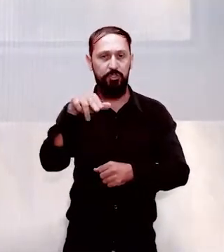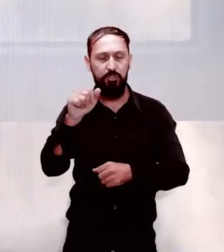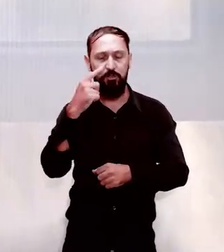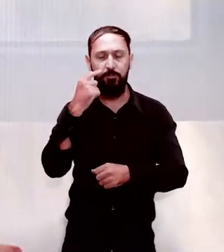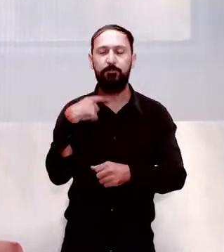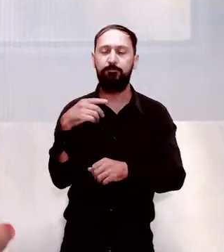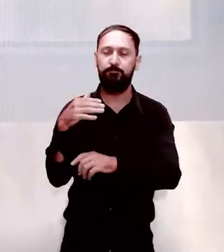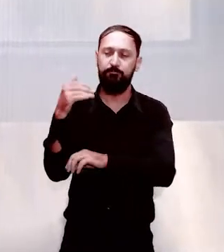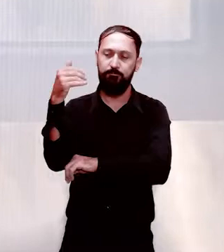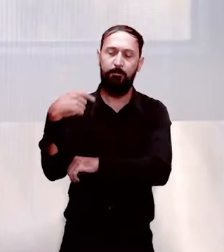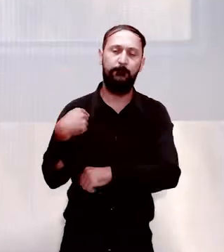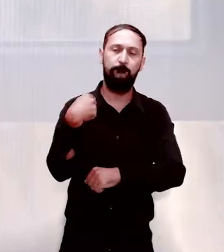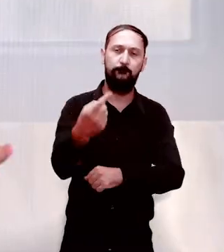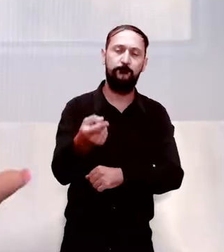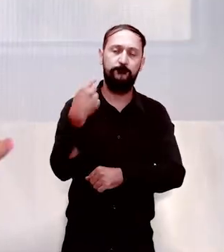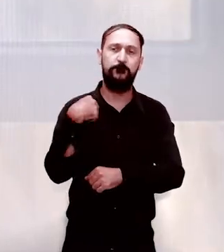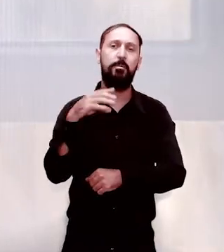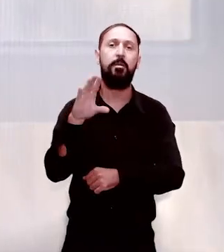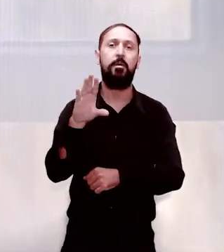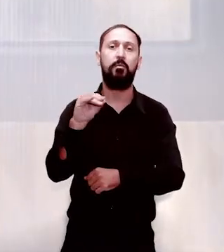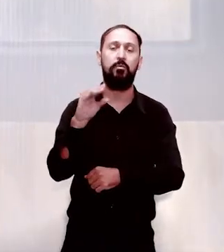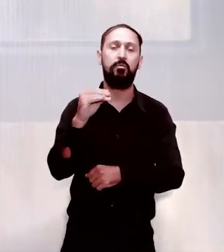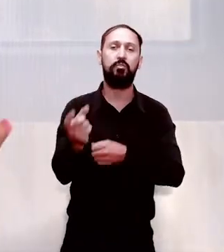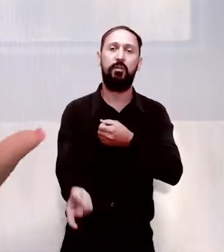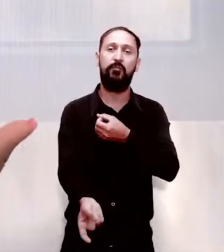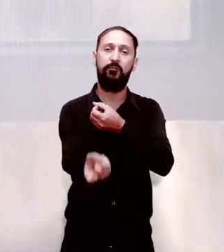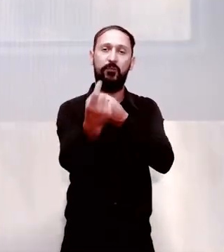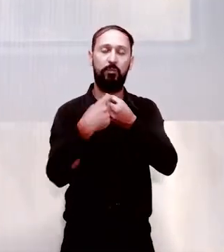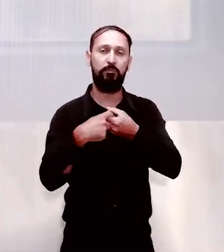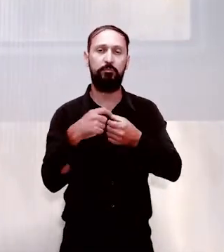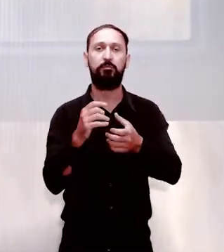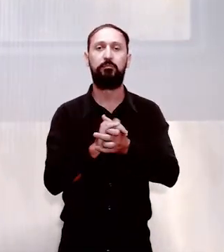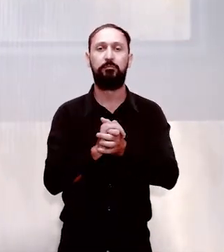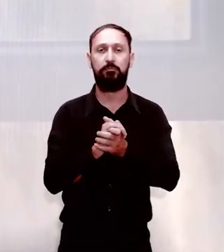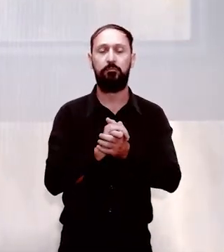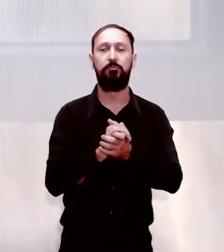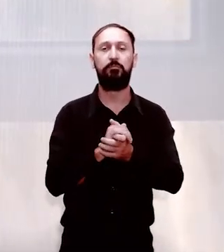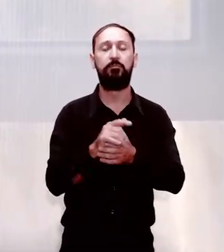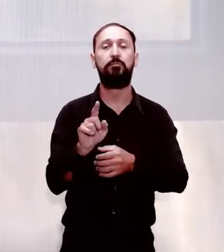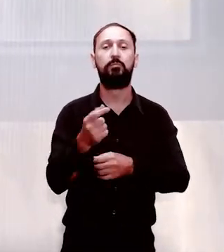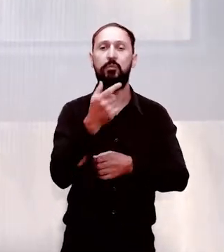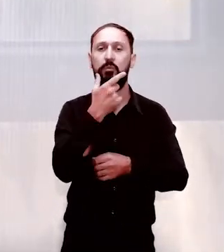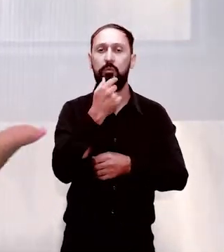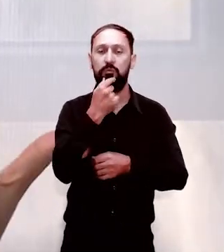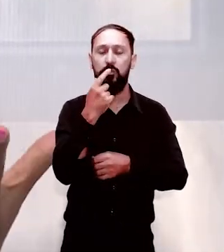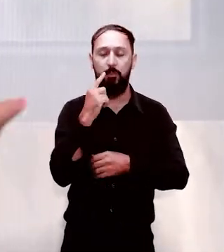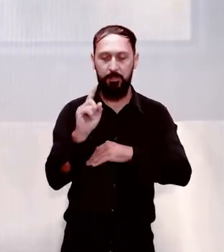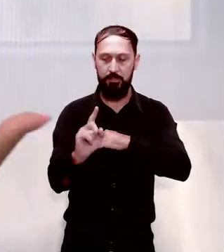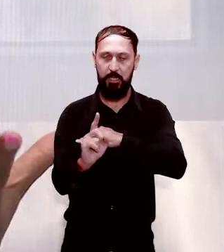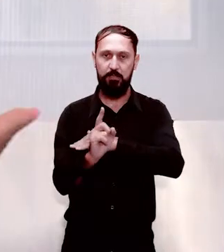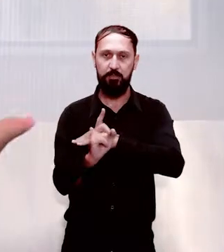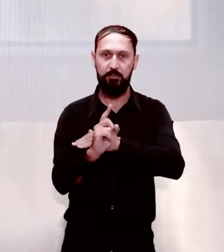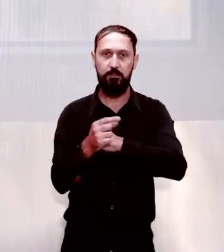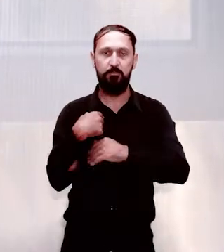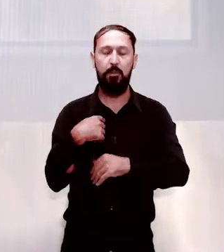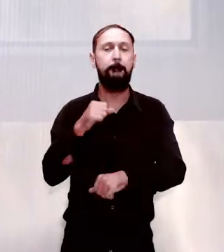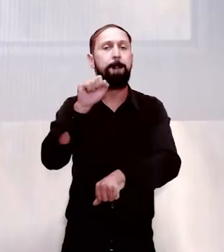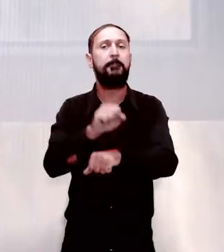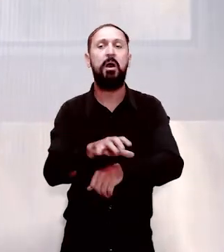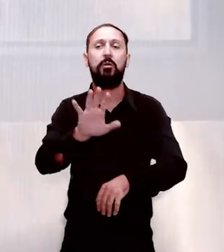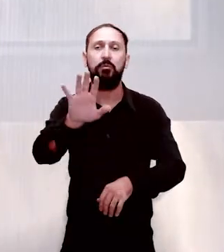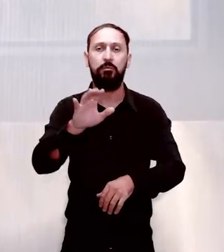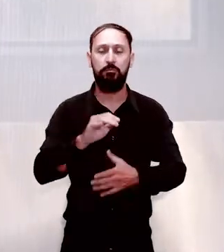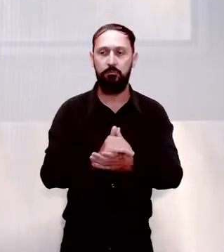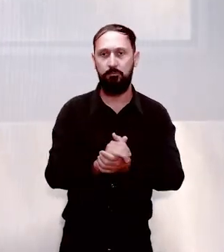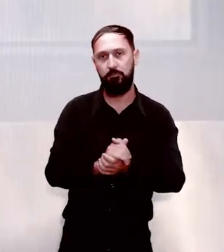nos hospedamos, saía, voltava, mas uma noite que a gente estava voltando, um dos rapazes lá da